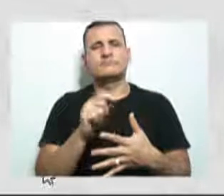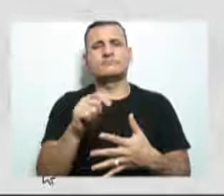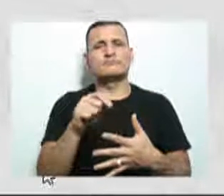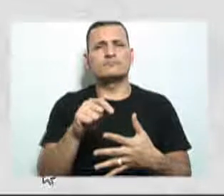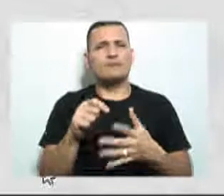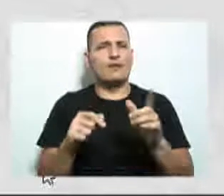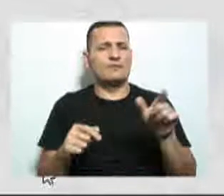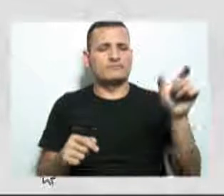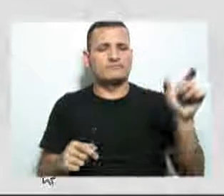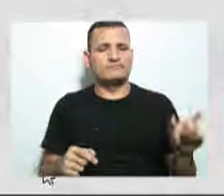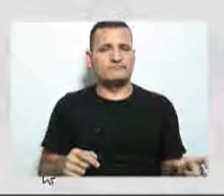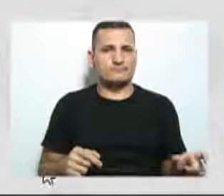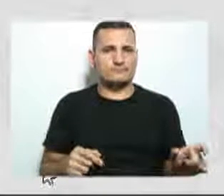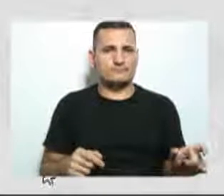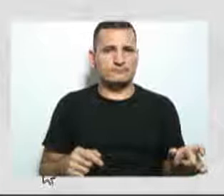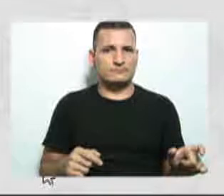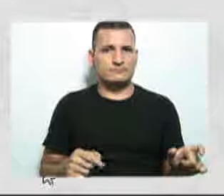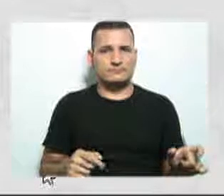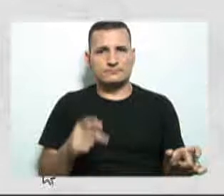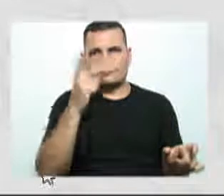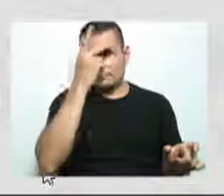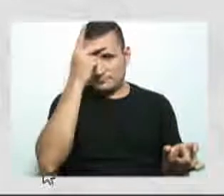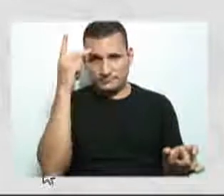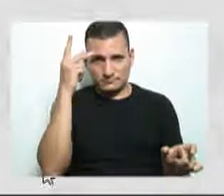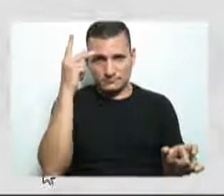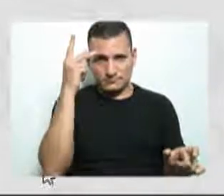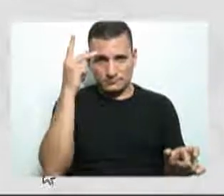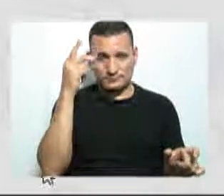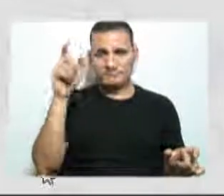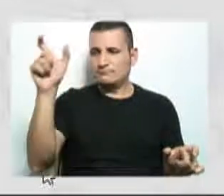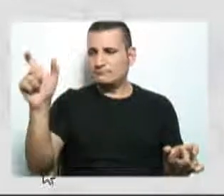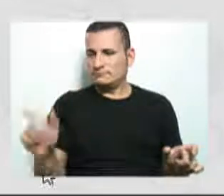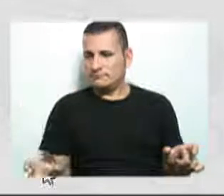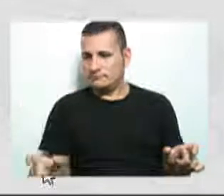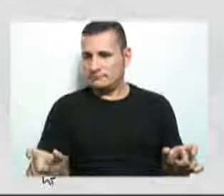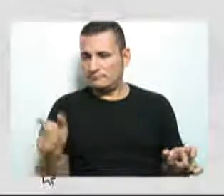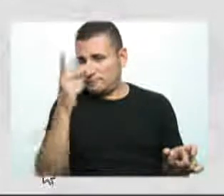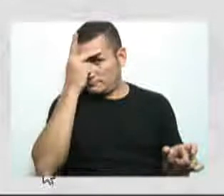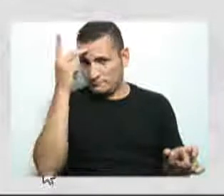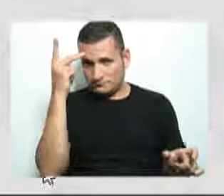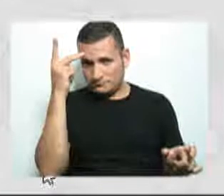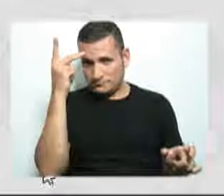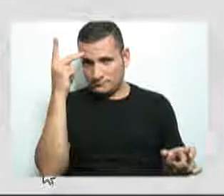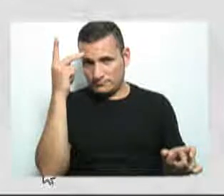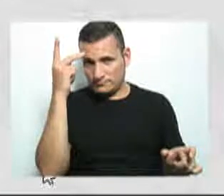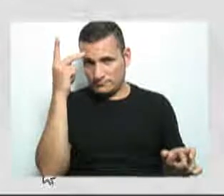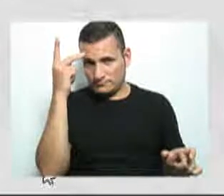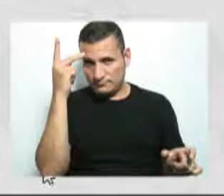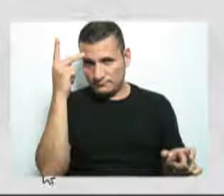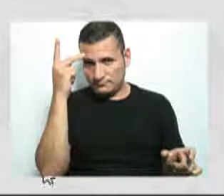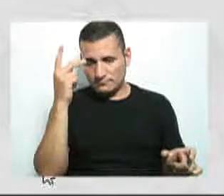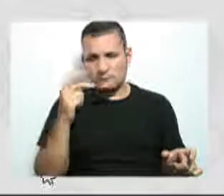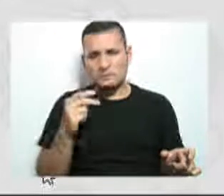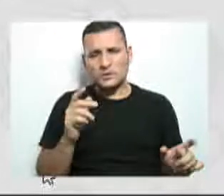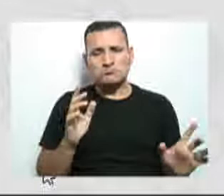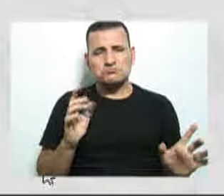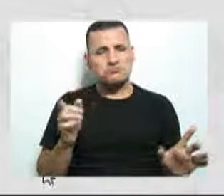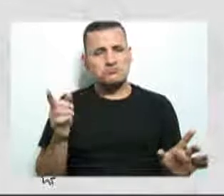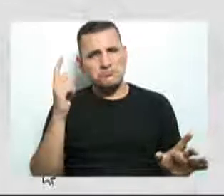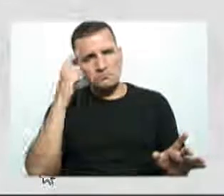A, né, de que o outro indivíduo B tem a capacidade de conceder recompensas a